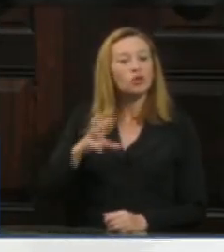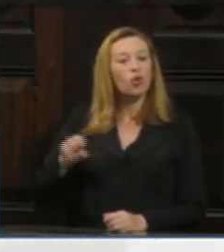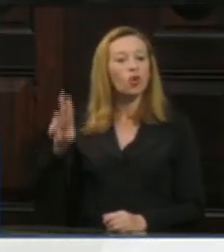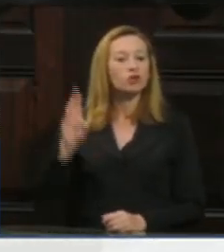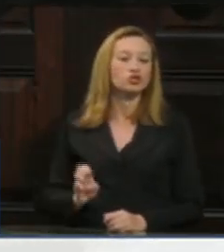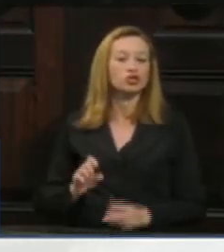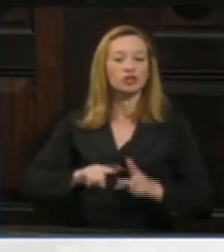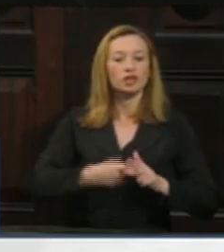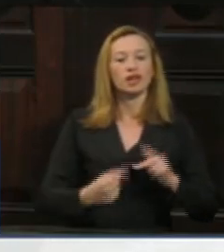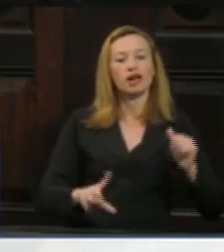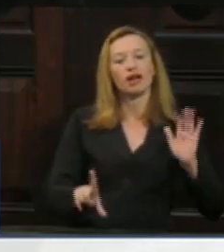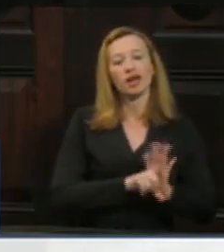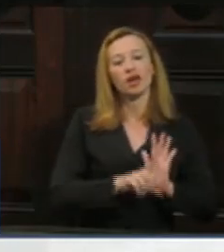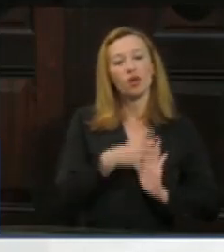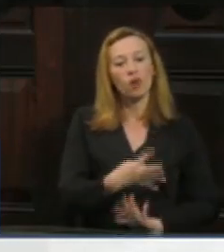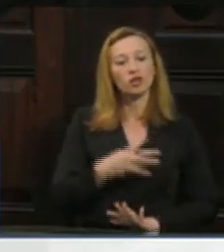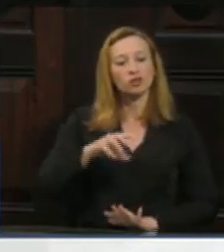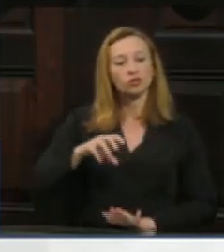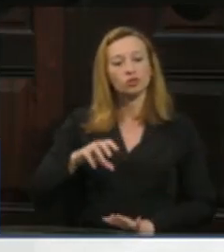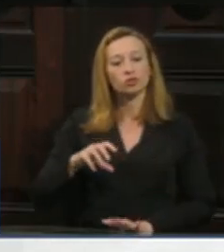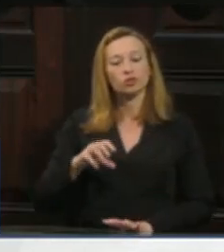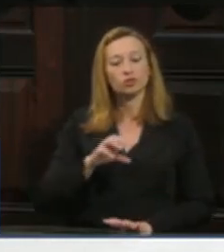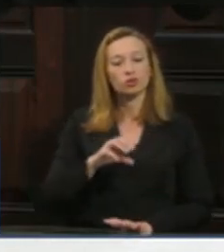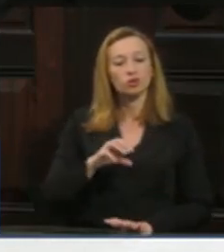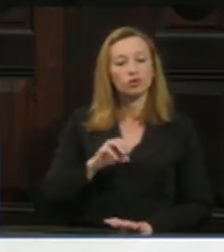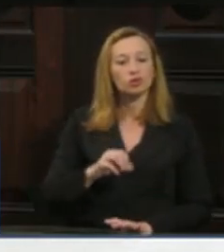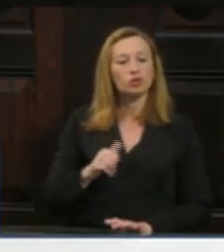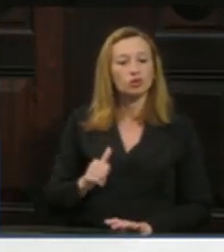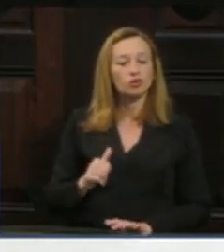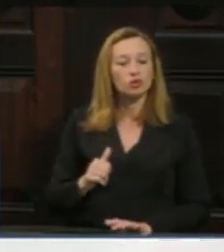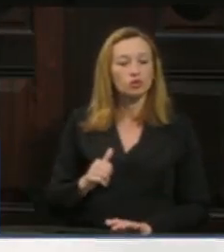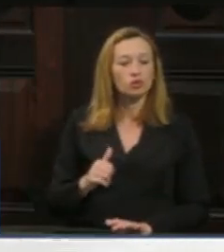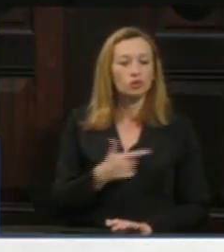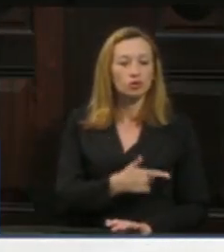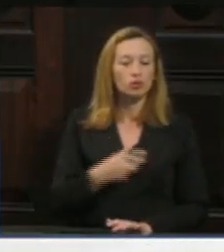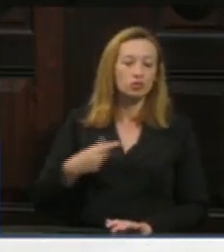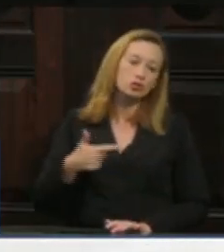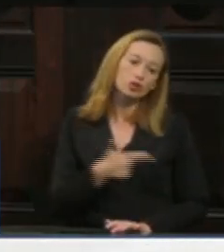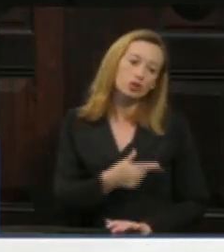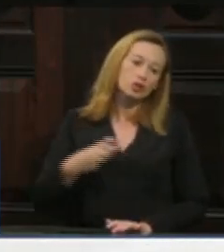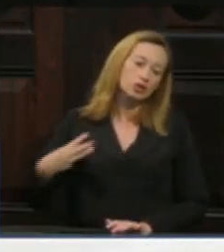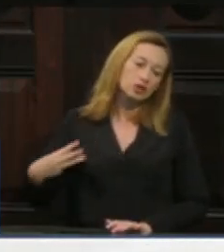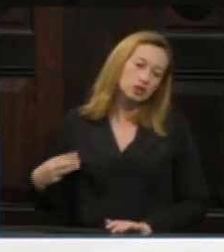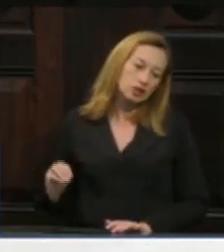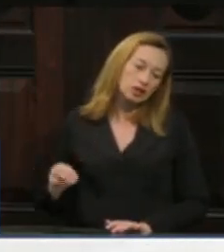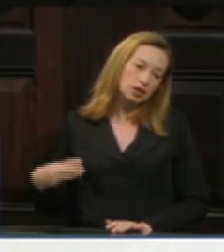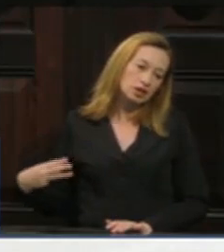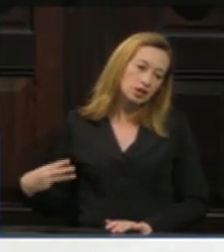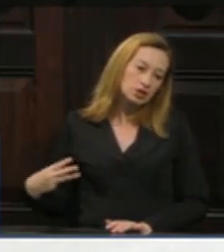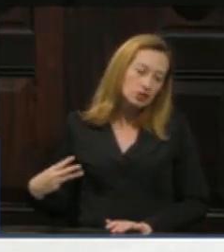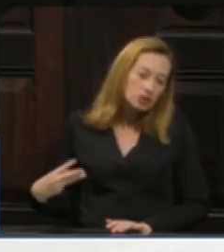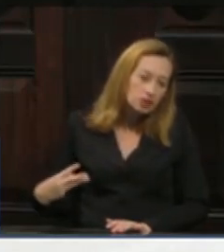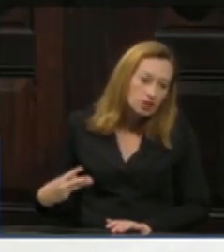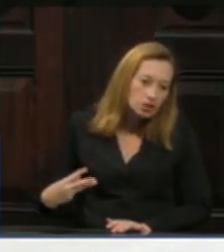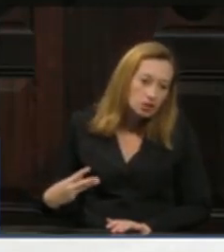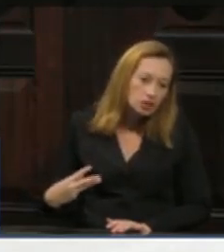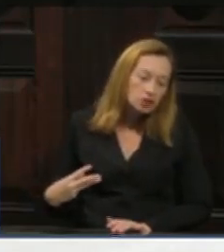resolução. Devolvo à presidência o deputado André Siciliano. Questão de ordem, senhor presidente.